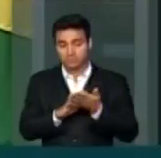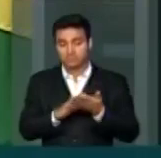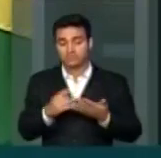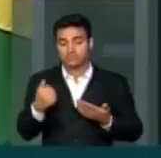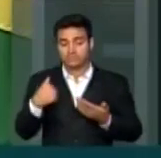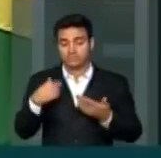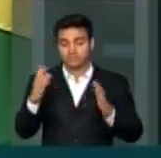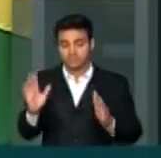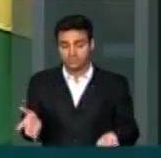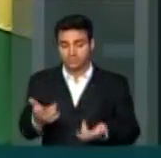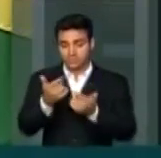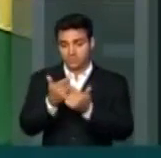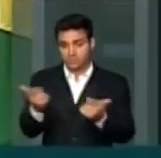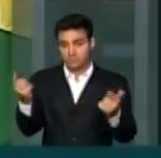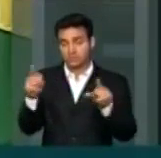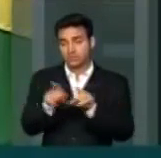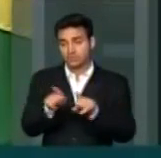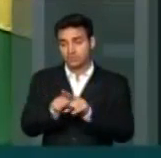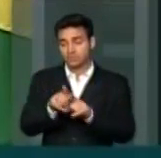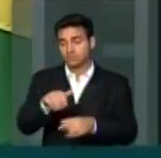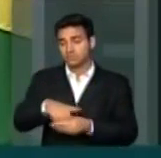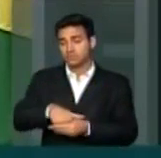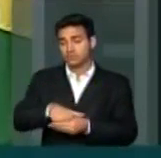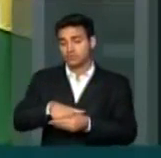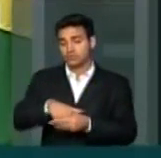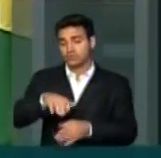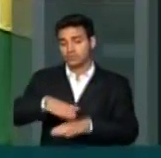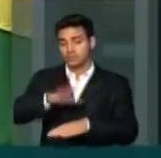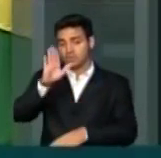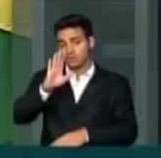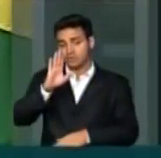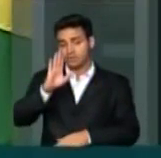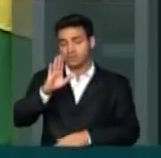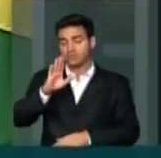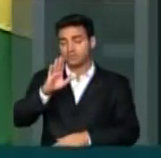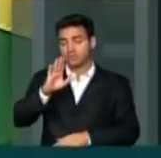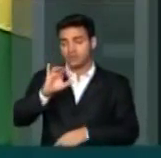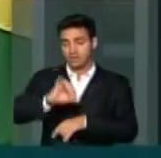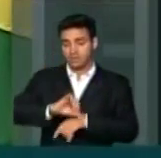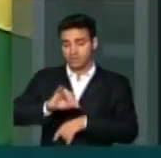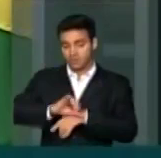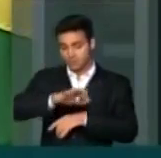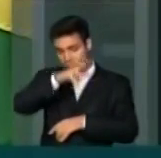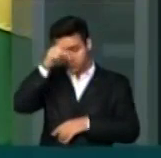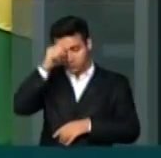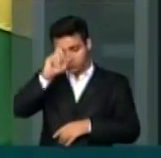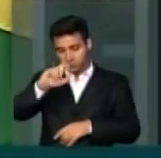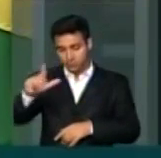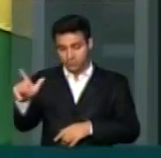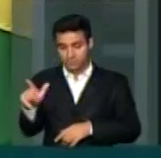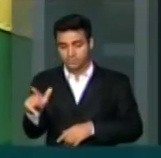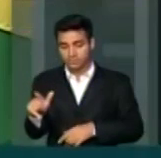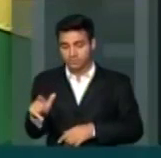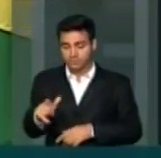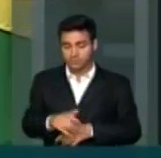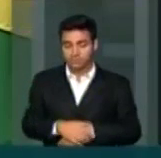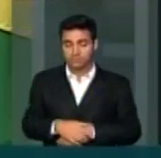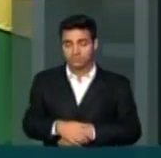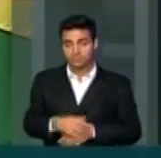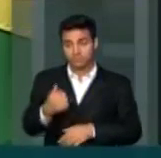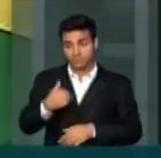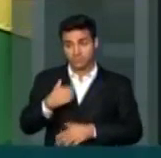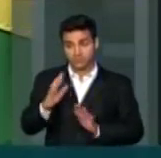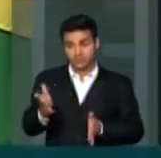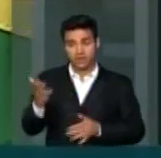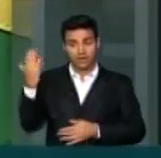tive privilégio de ser o mais votado na capital de Mato Grosso do Sul, Campo Grande, da minha coligação. Como já disse em